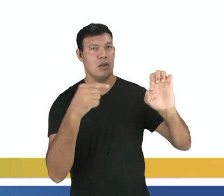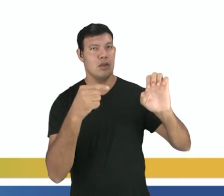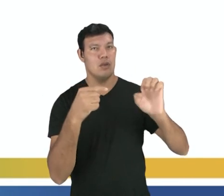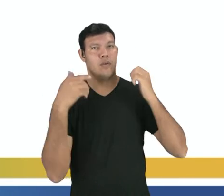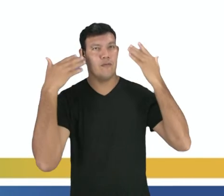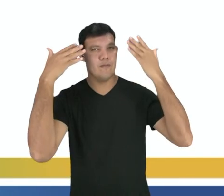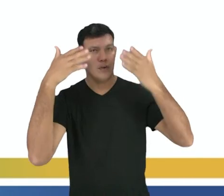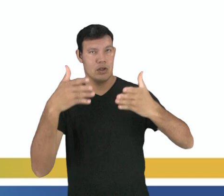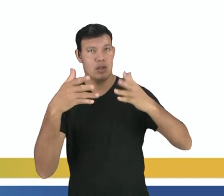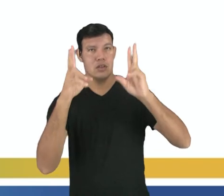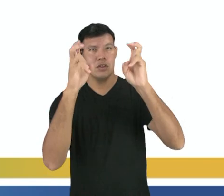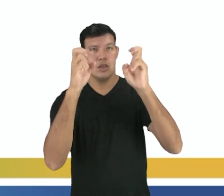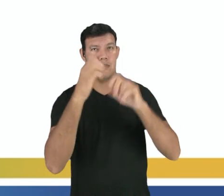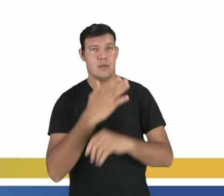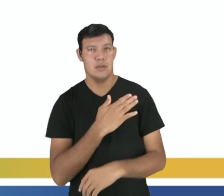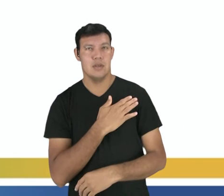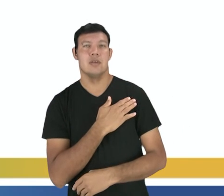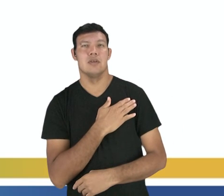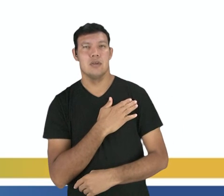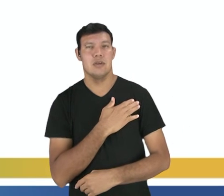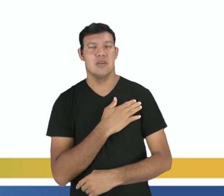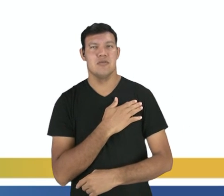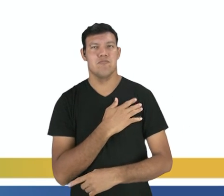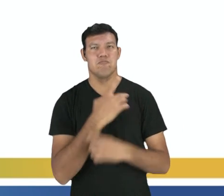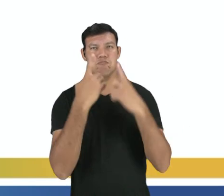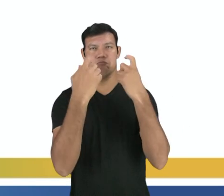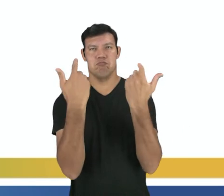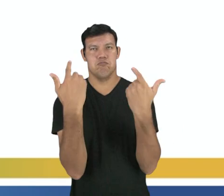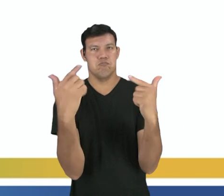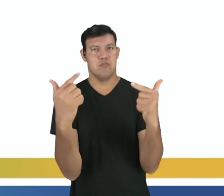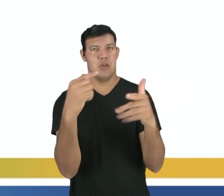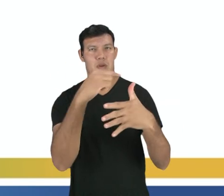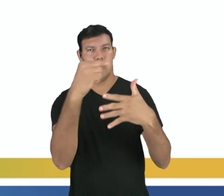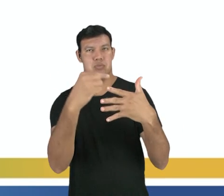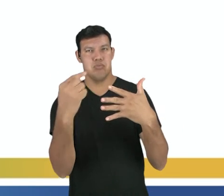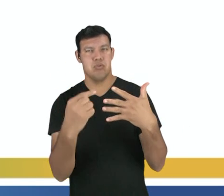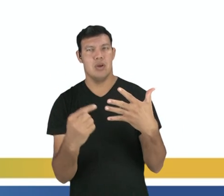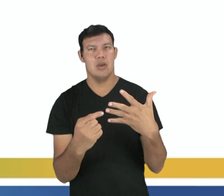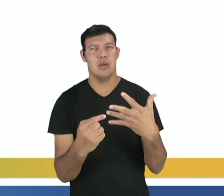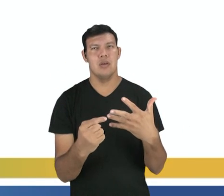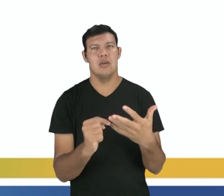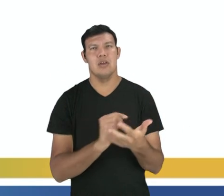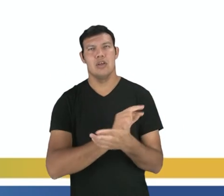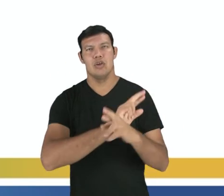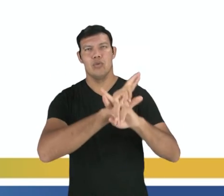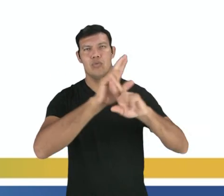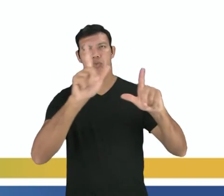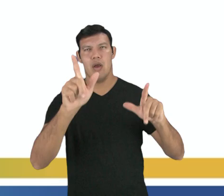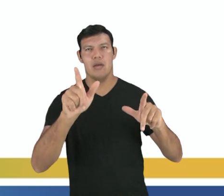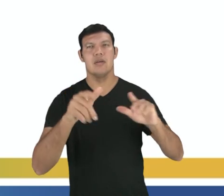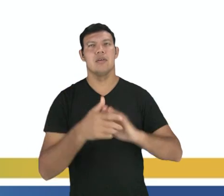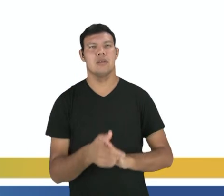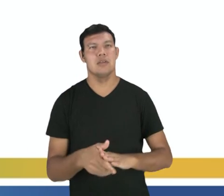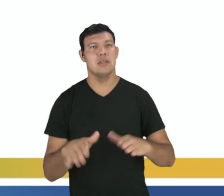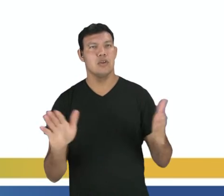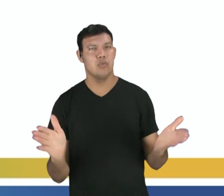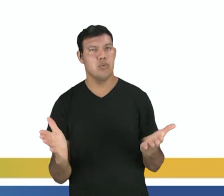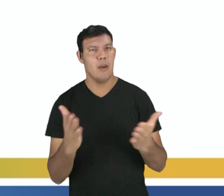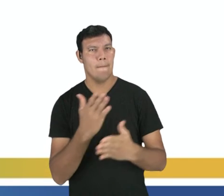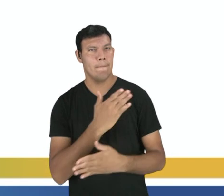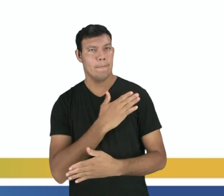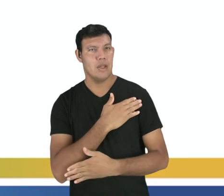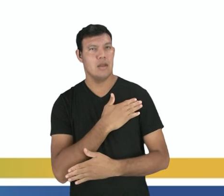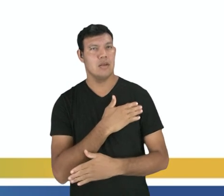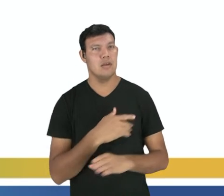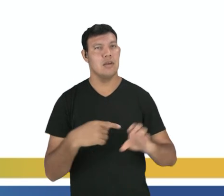com a exaltação da pátria. Embora marcado por tendências liberais, opôs-se ao nacionalismo político. Então, poderíamos sintetizar uma